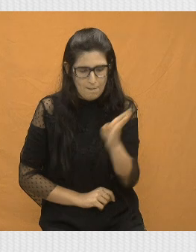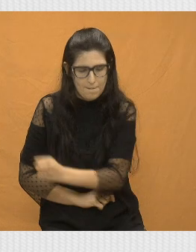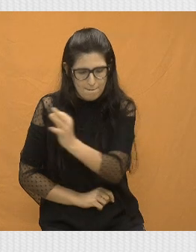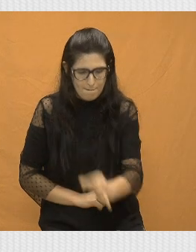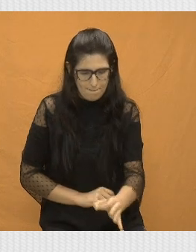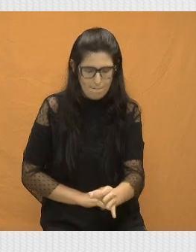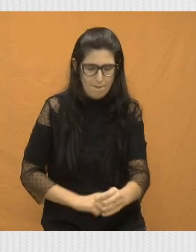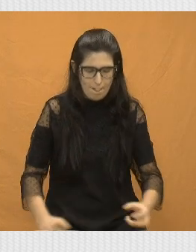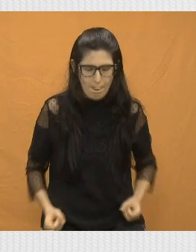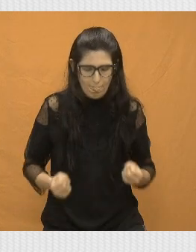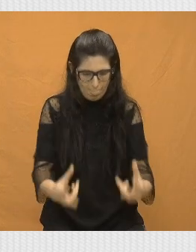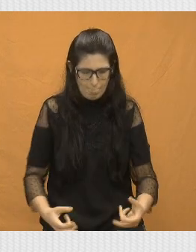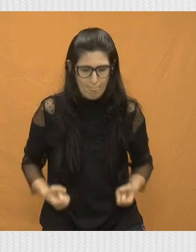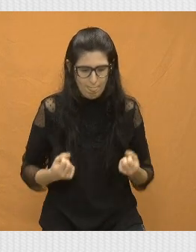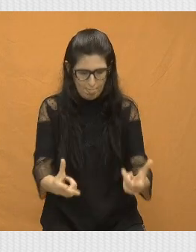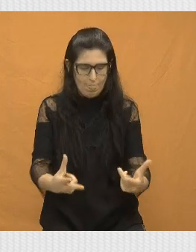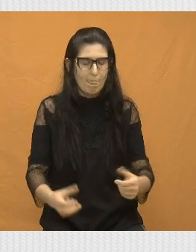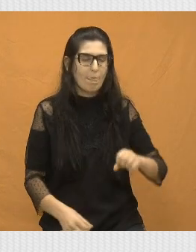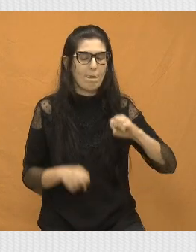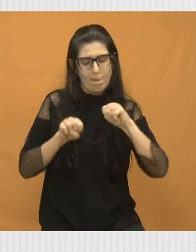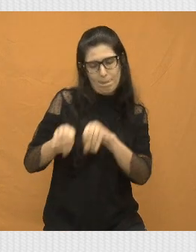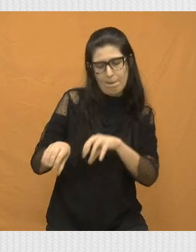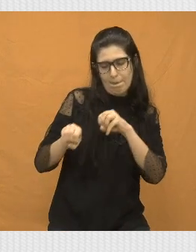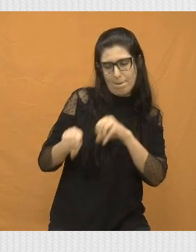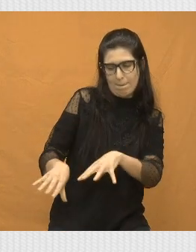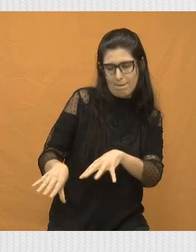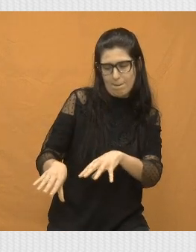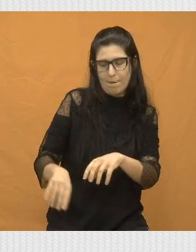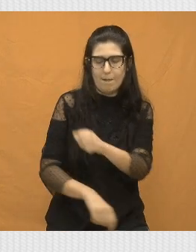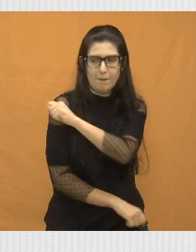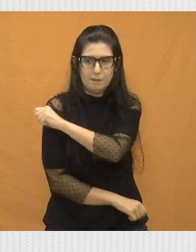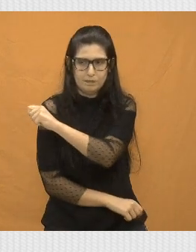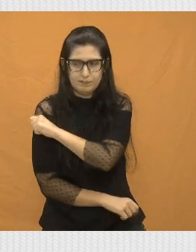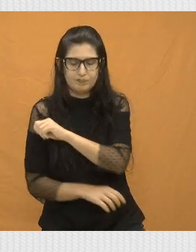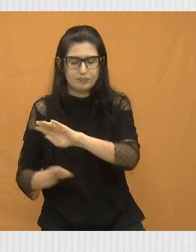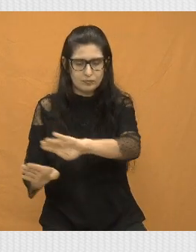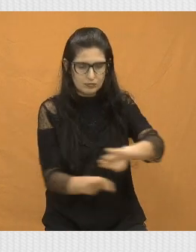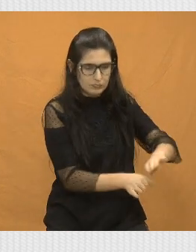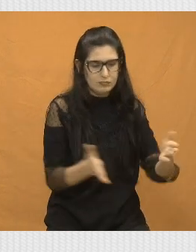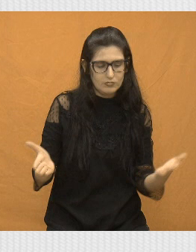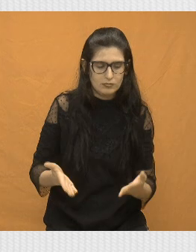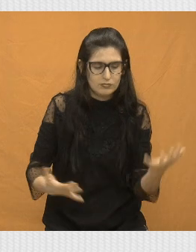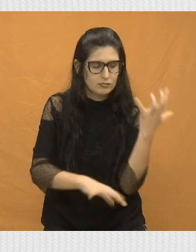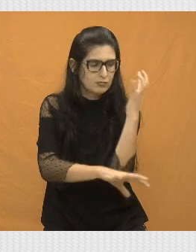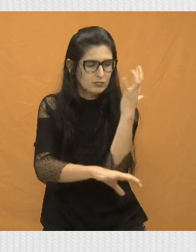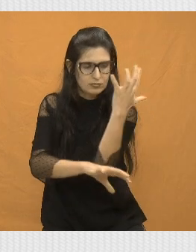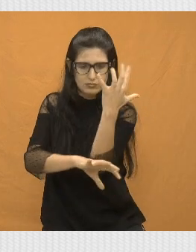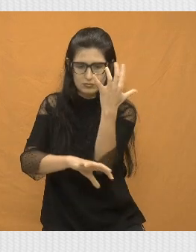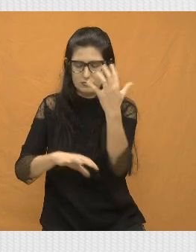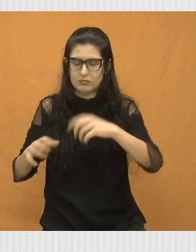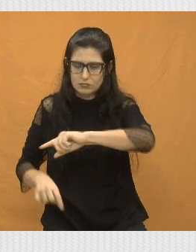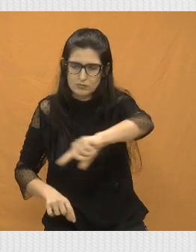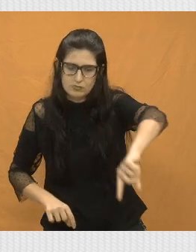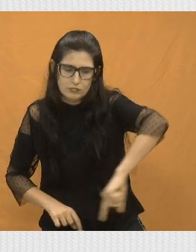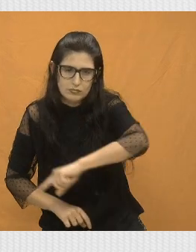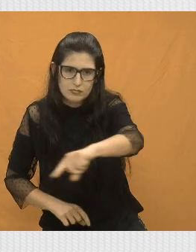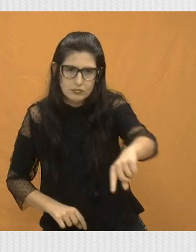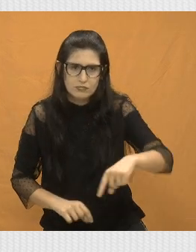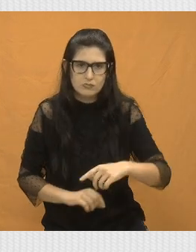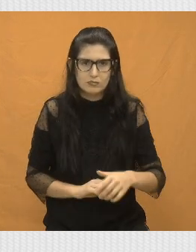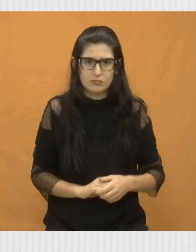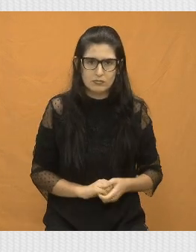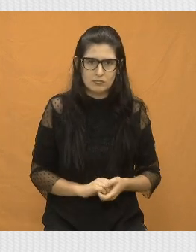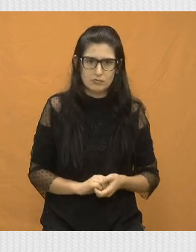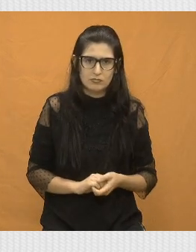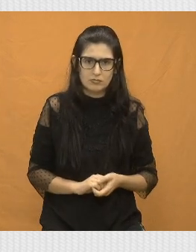19,5% de gastos com educação. O urbanismo, ele pode ser classificado, para aqueles que não têm a